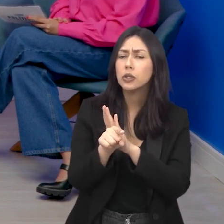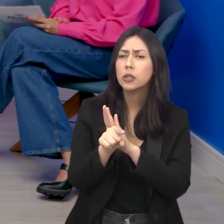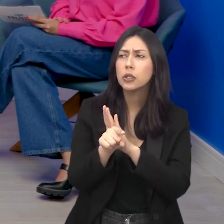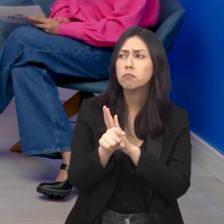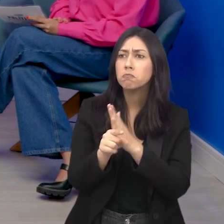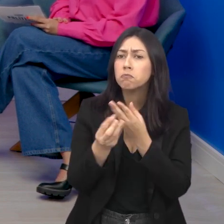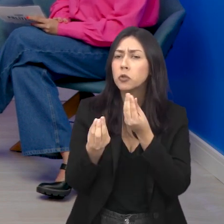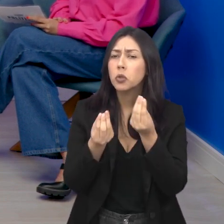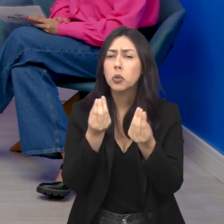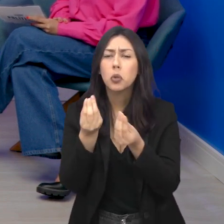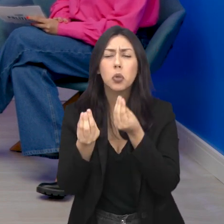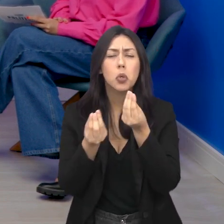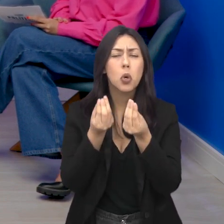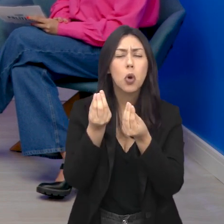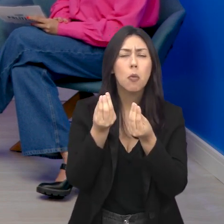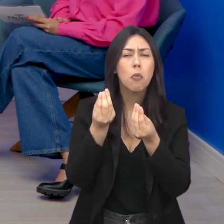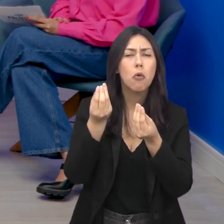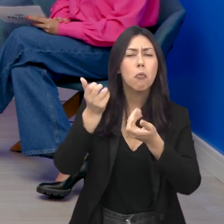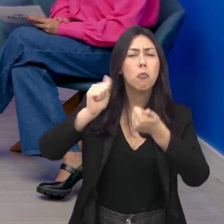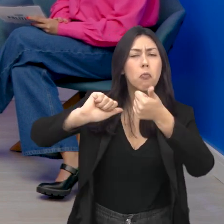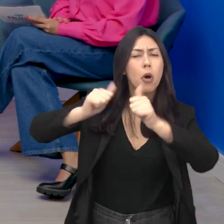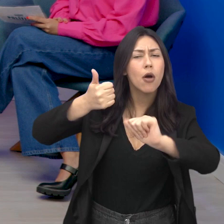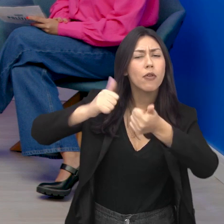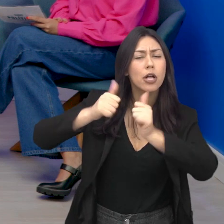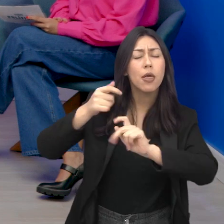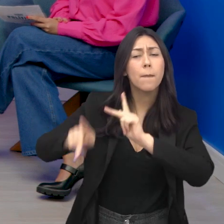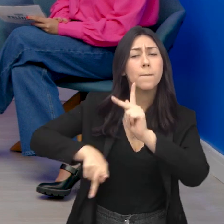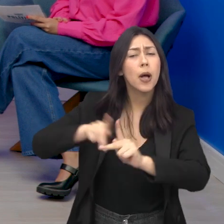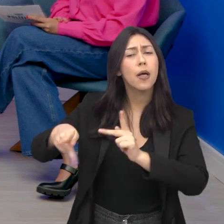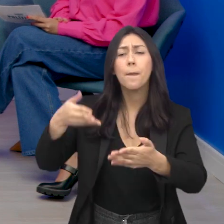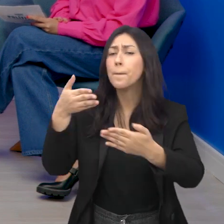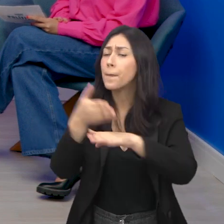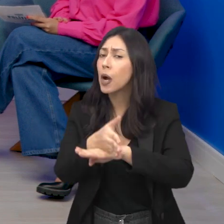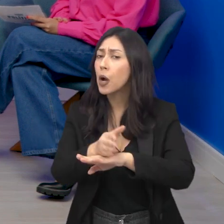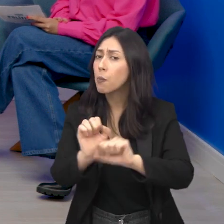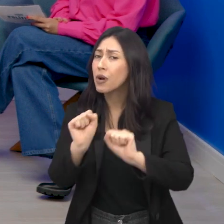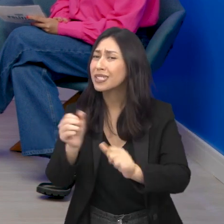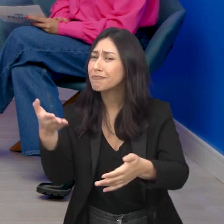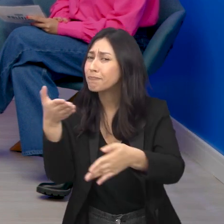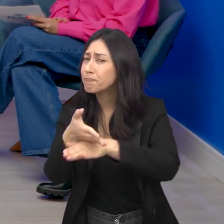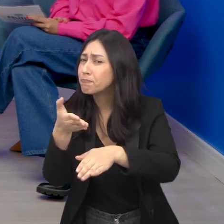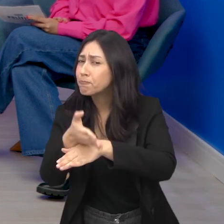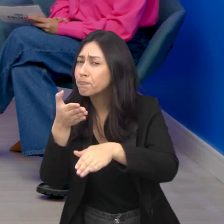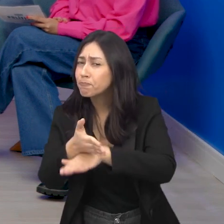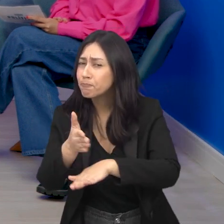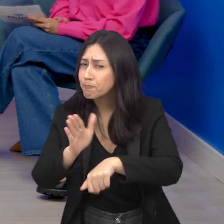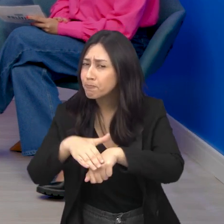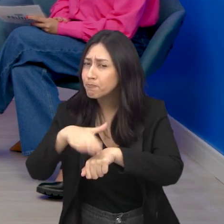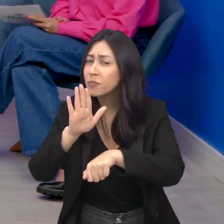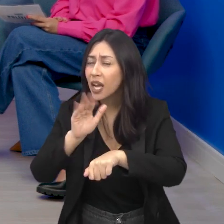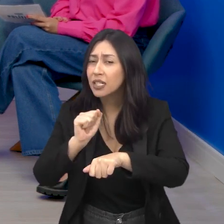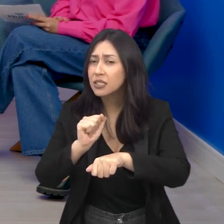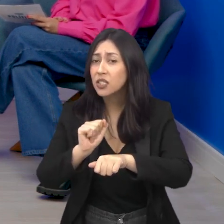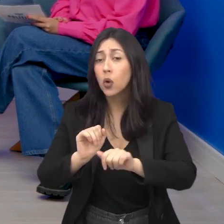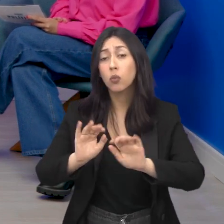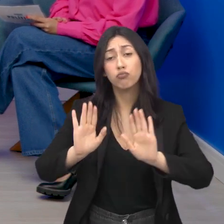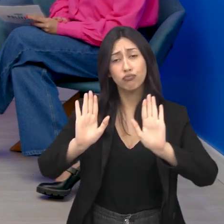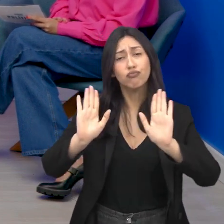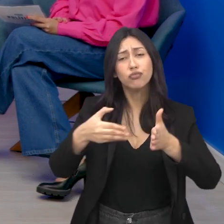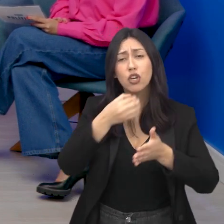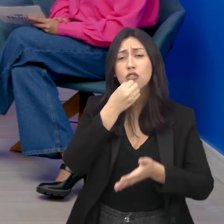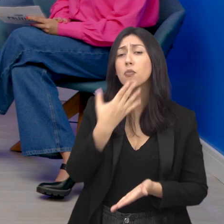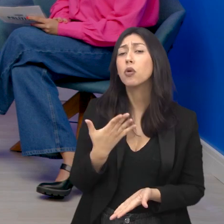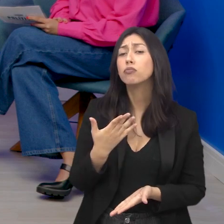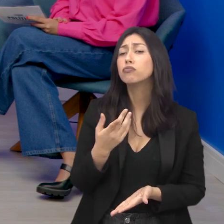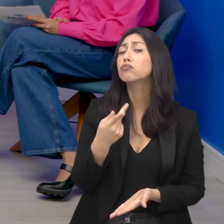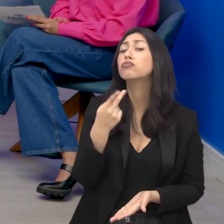como que a gente pode avaliar a participação da população hoje. Ela poderia ser maior, mais frequente? É de bom